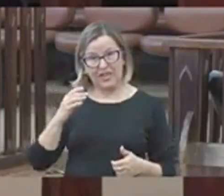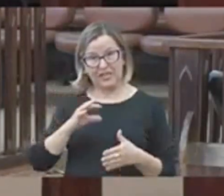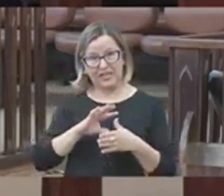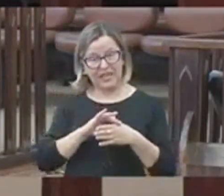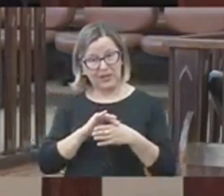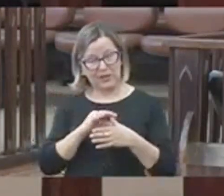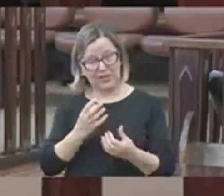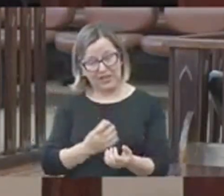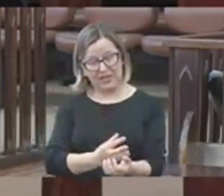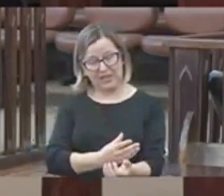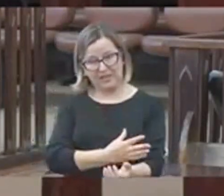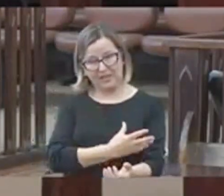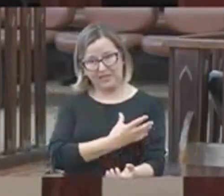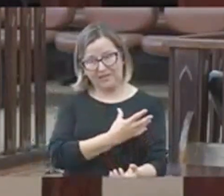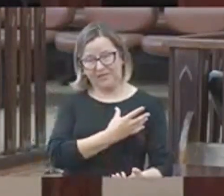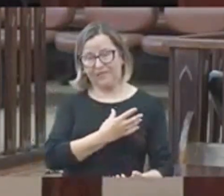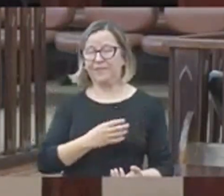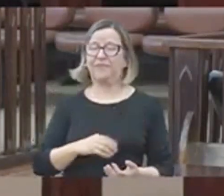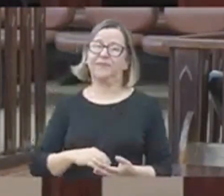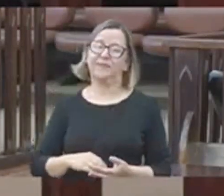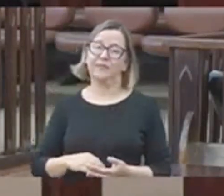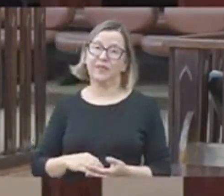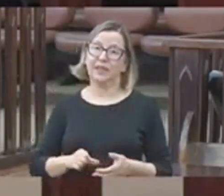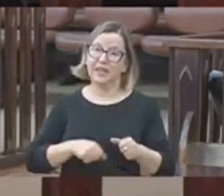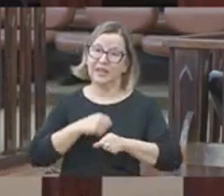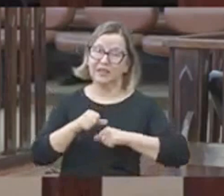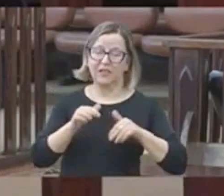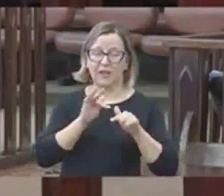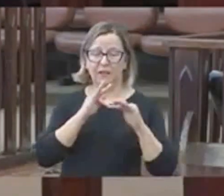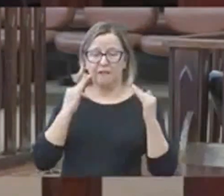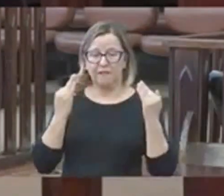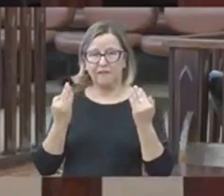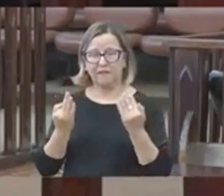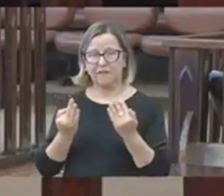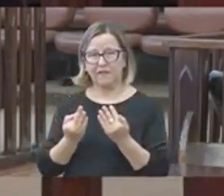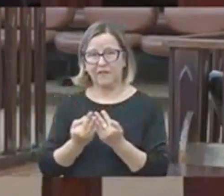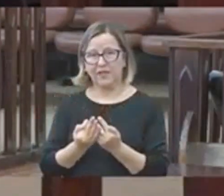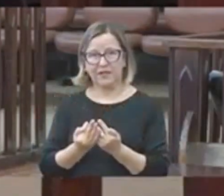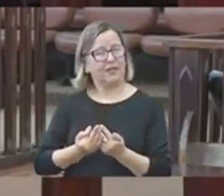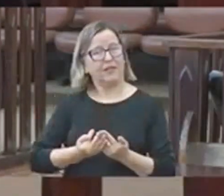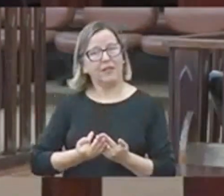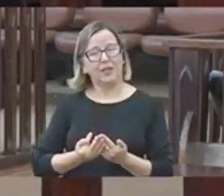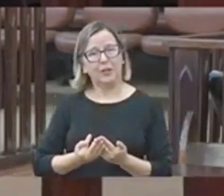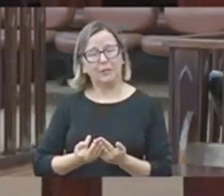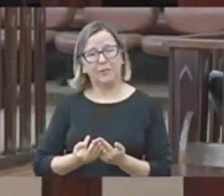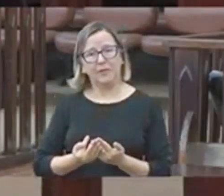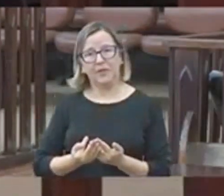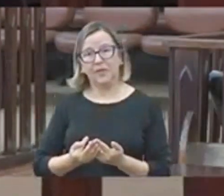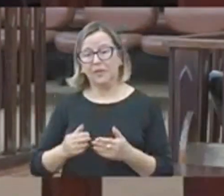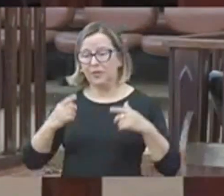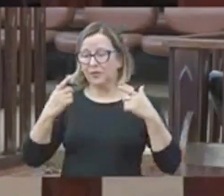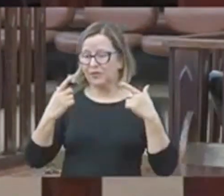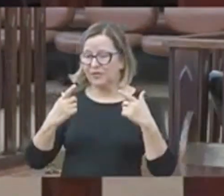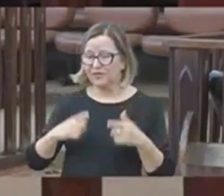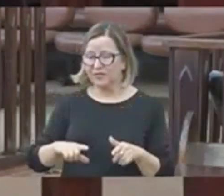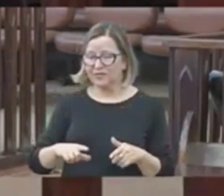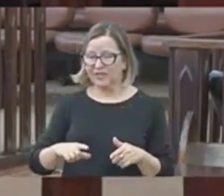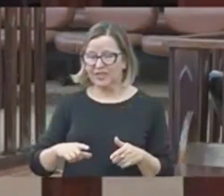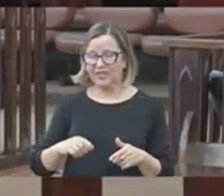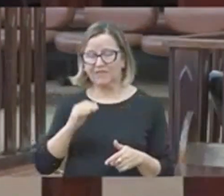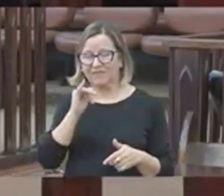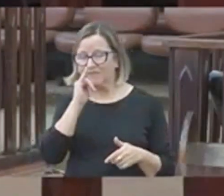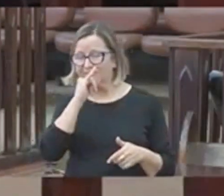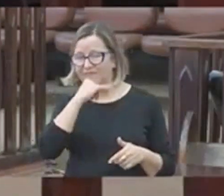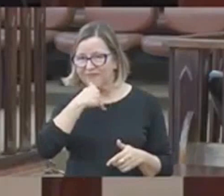da identidade familiar, tornando a família um lar disfuncional. Maridos, esposas e